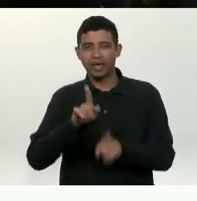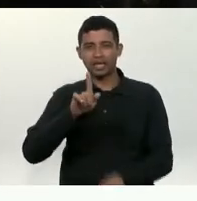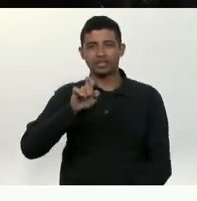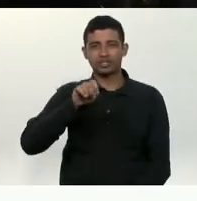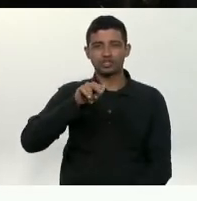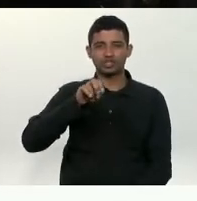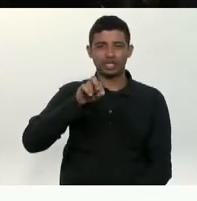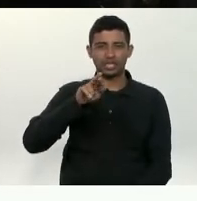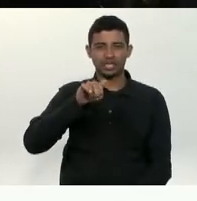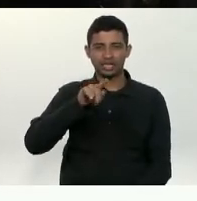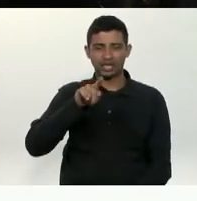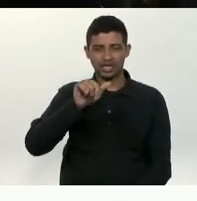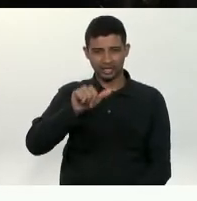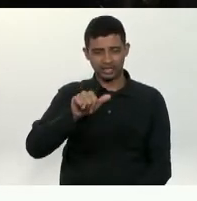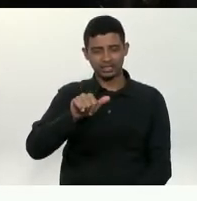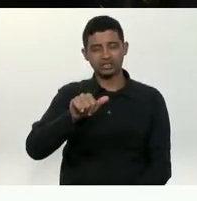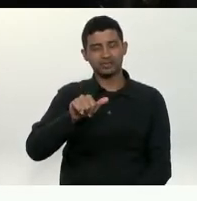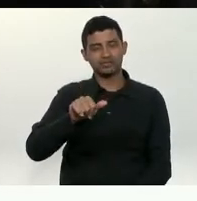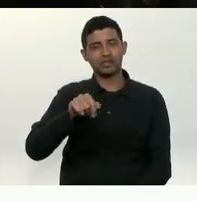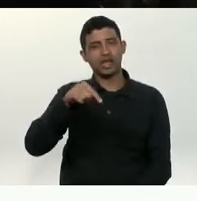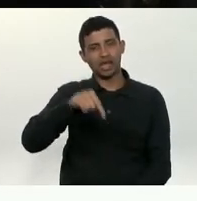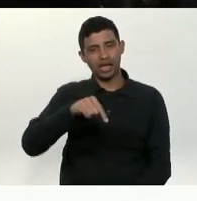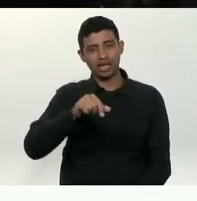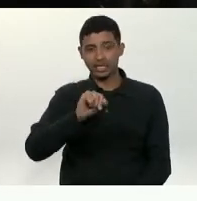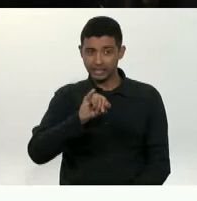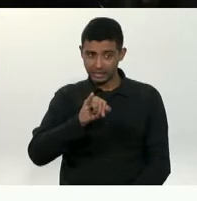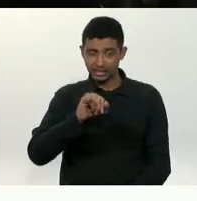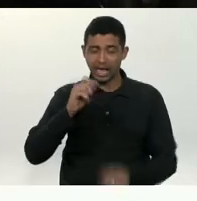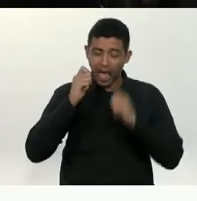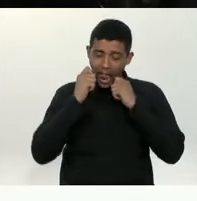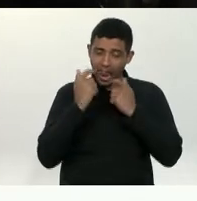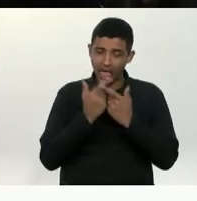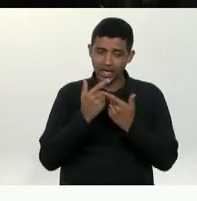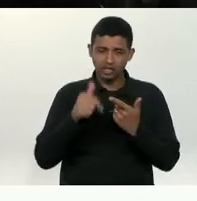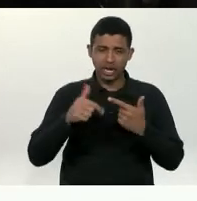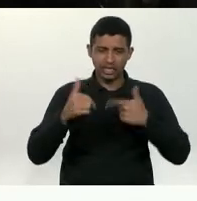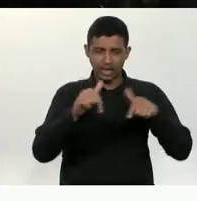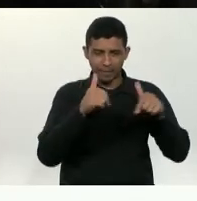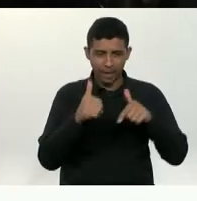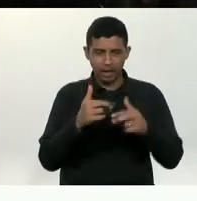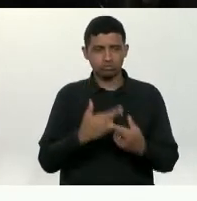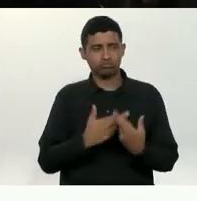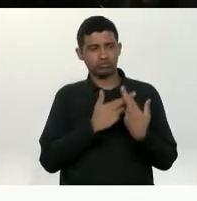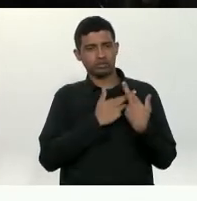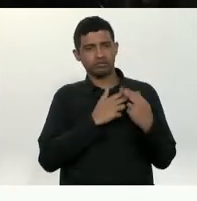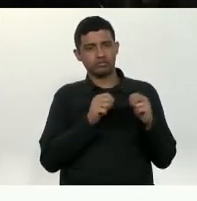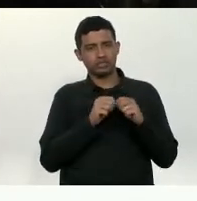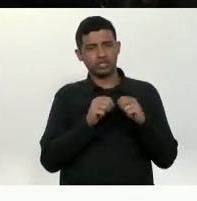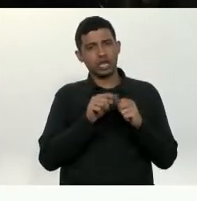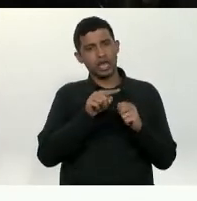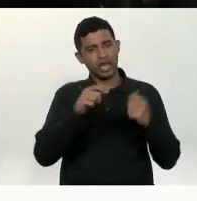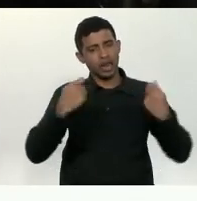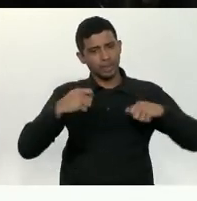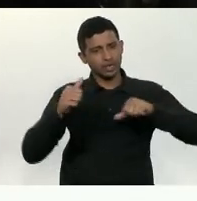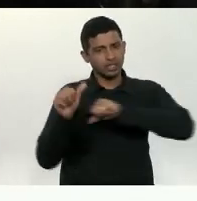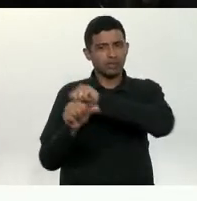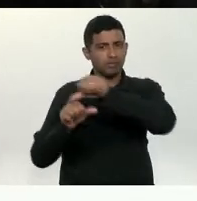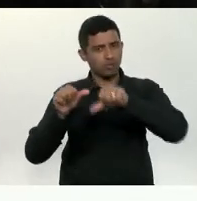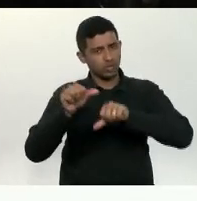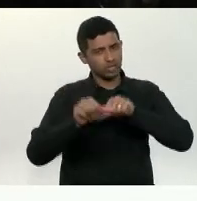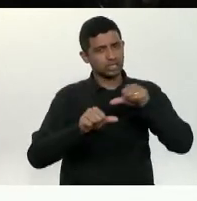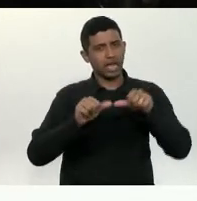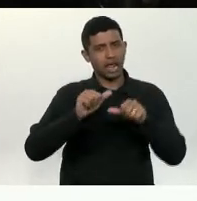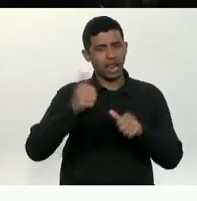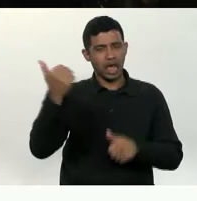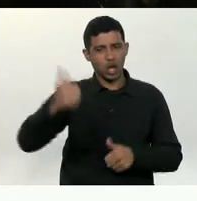se o governo do Estado, se essa casa fizer o papel dela, ela vai ter que se ajustar ao serviço de qualidade para a população, e